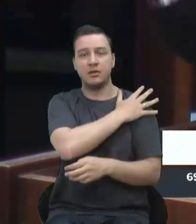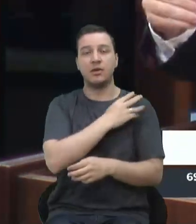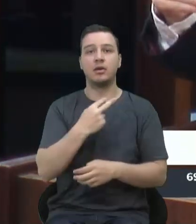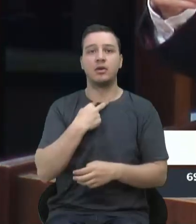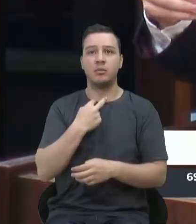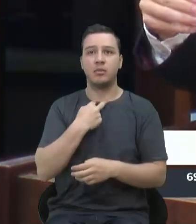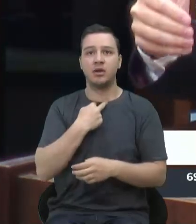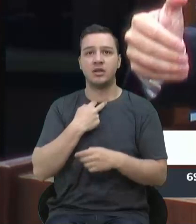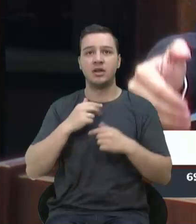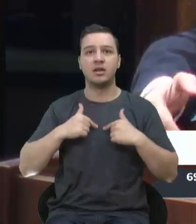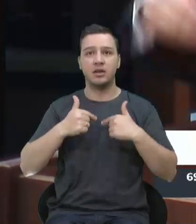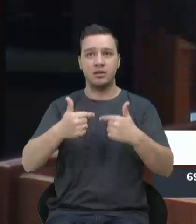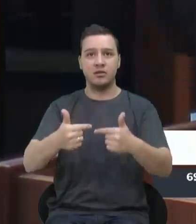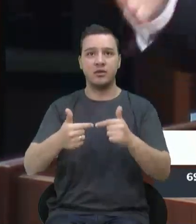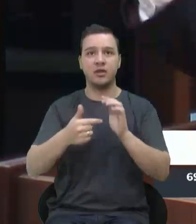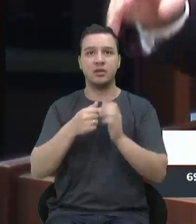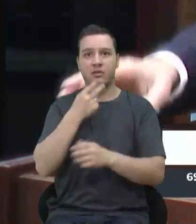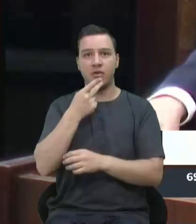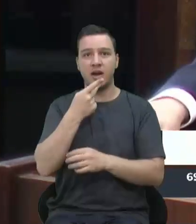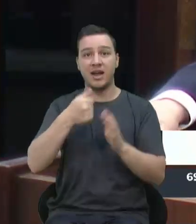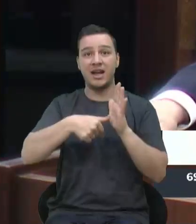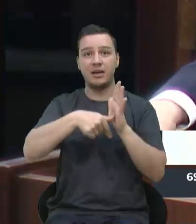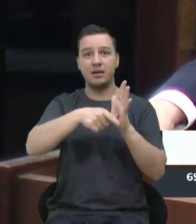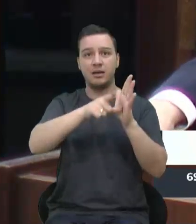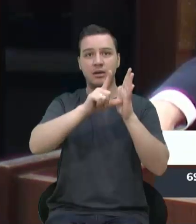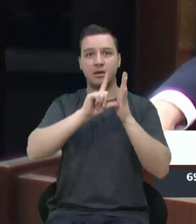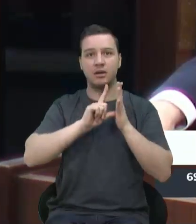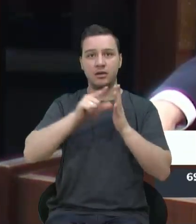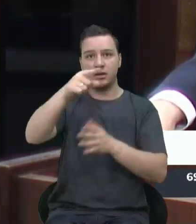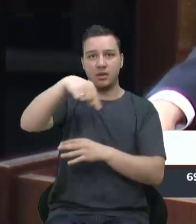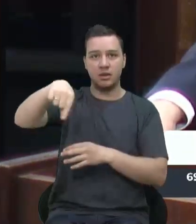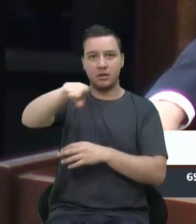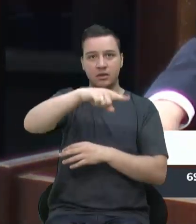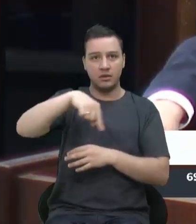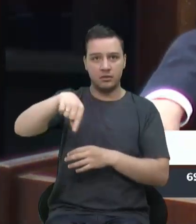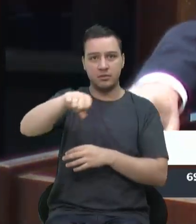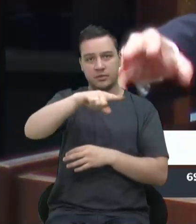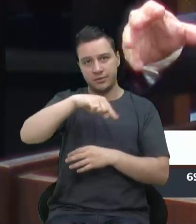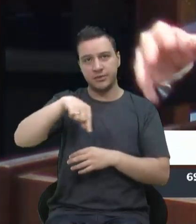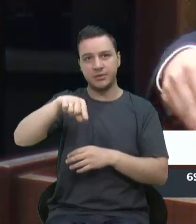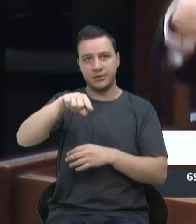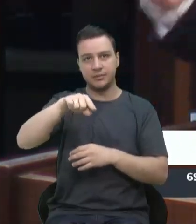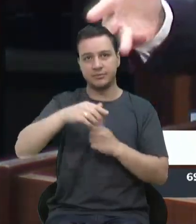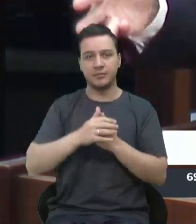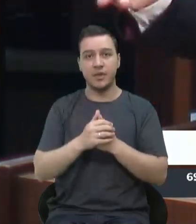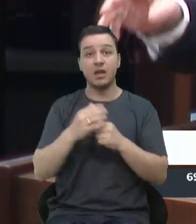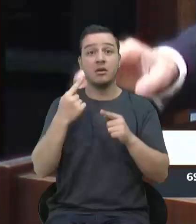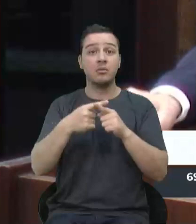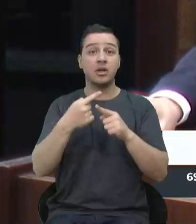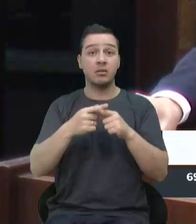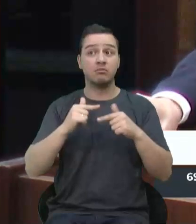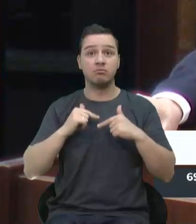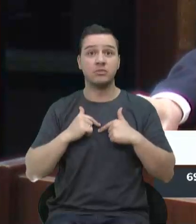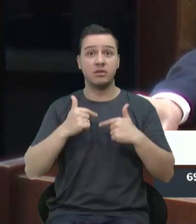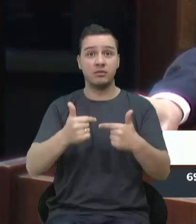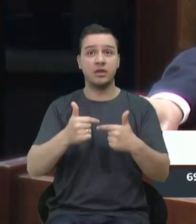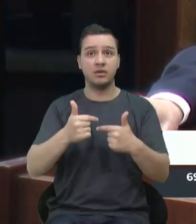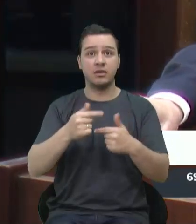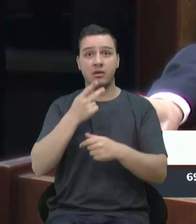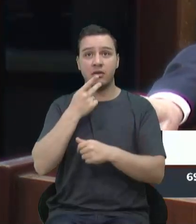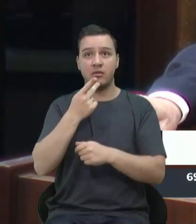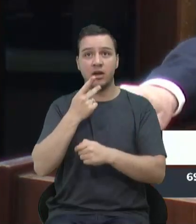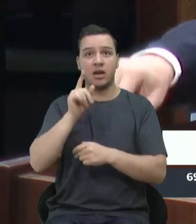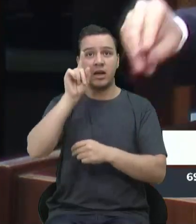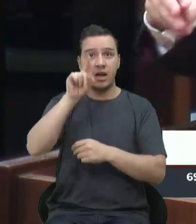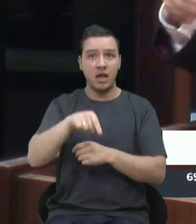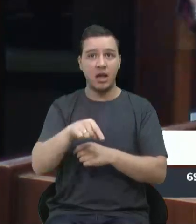que a defesa se manifestasse antes das senhoras vereadoras e dos senhores vereadores. Porque o sentido da defesa fazer uso da palavra é,